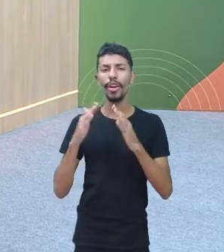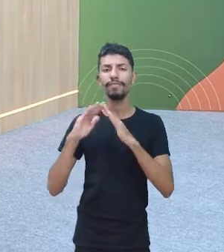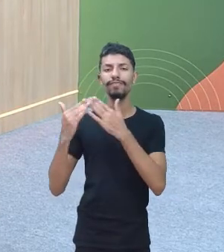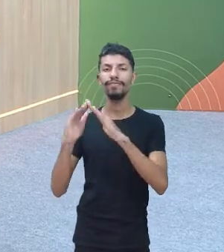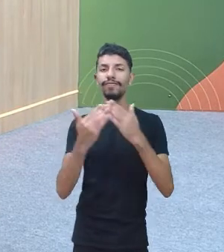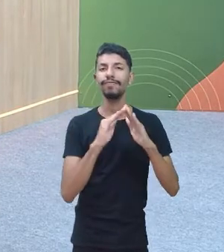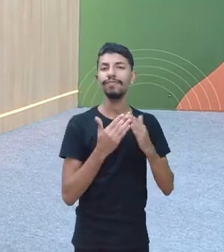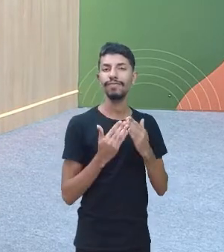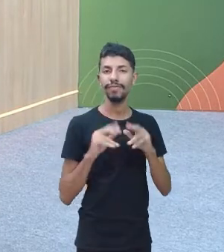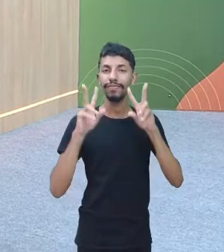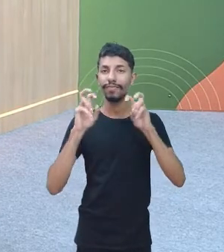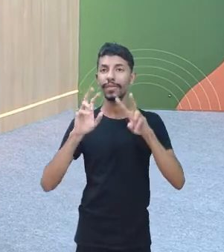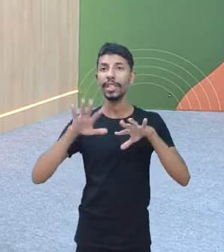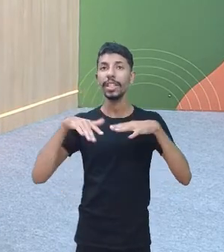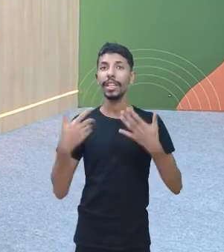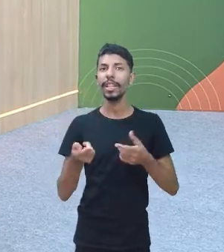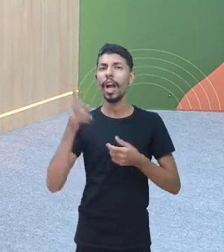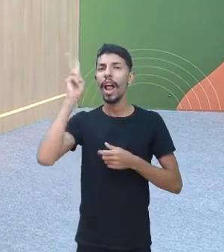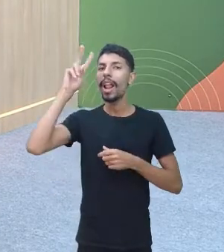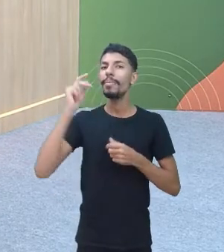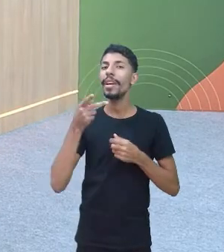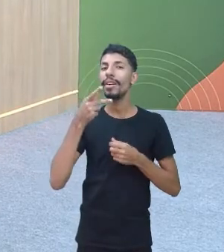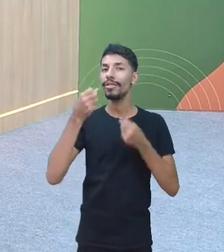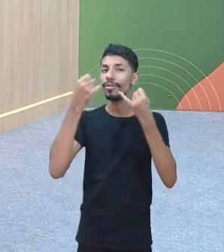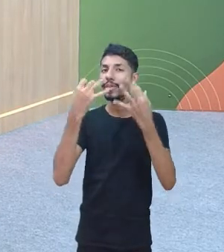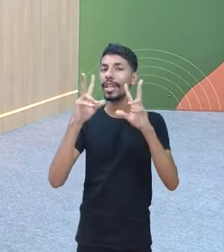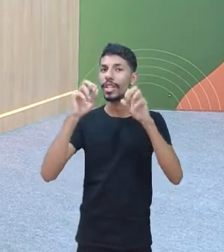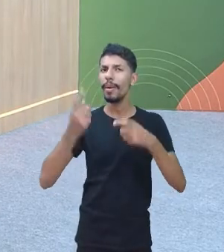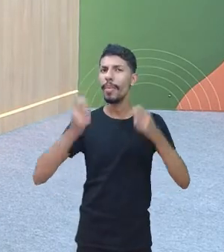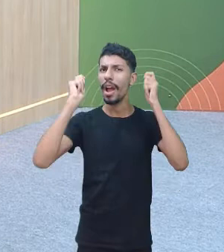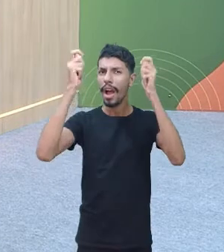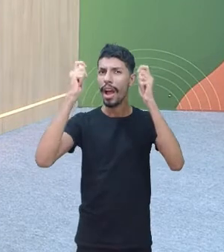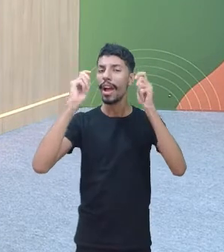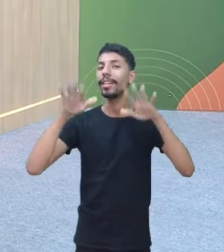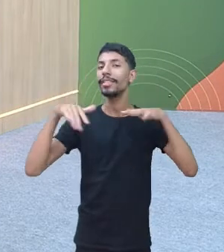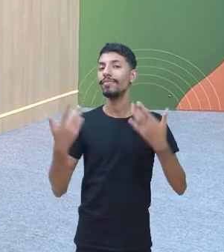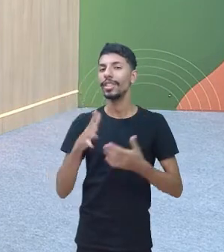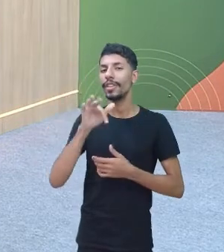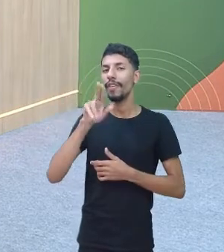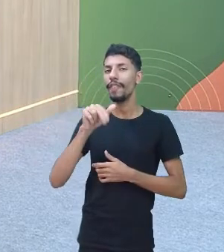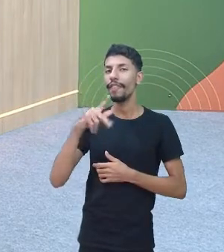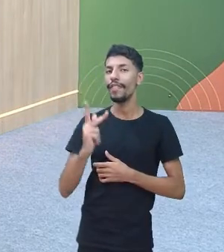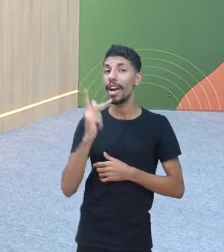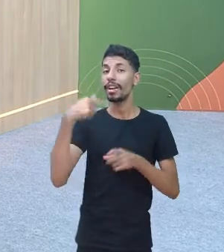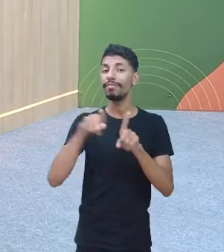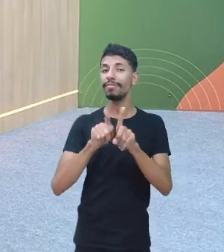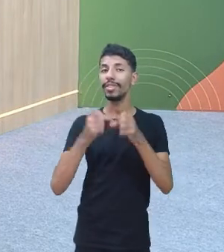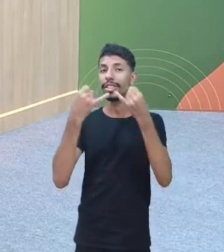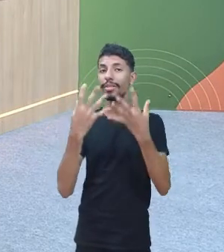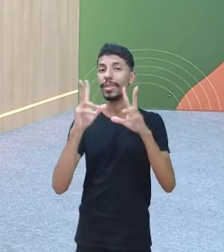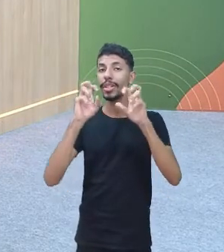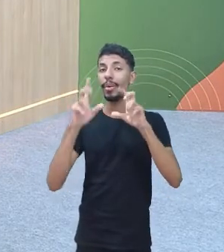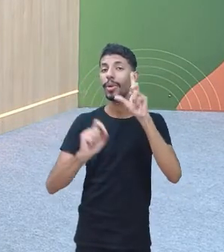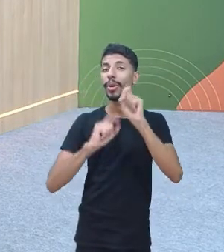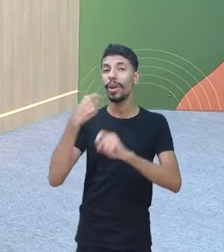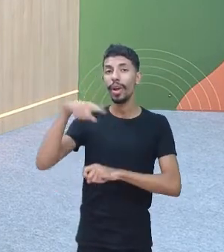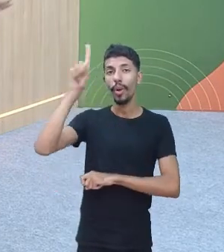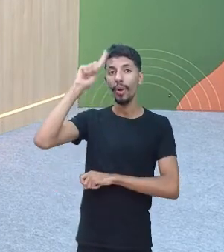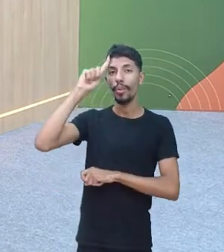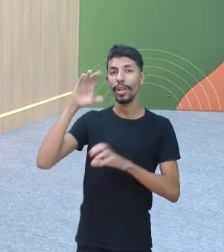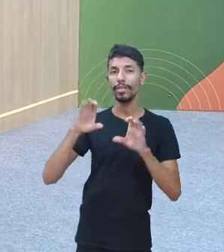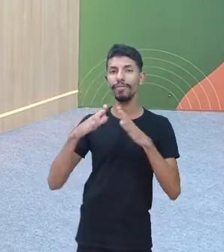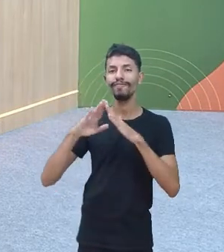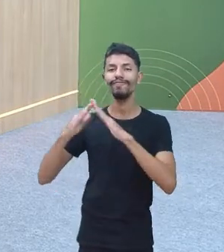ativismo? Pronto. O funk, ele ainda assim fala também do cotidiano das comunidades,